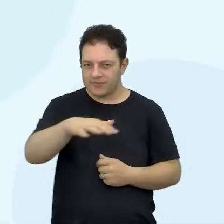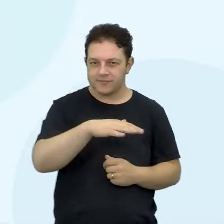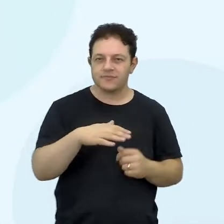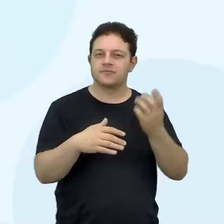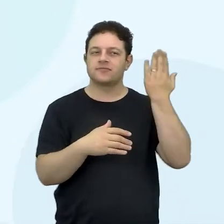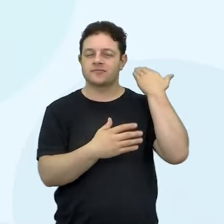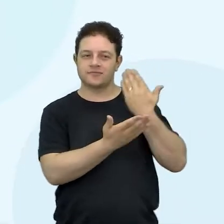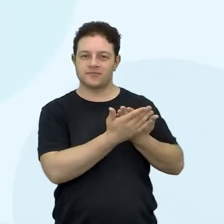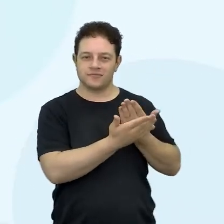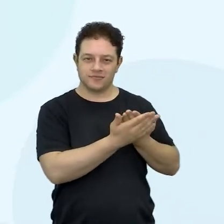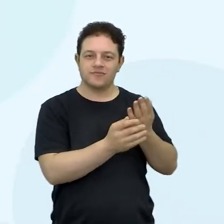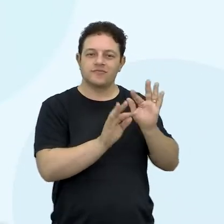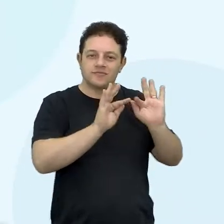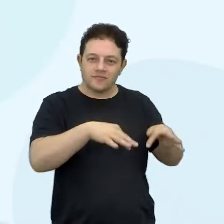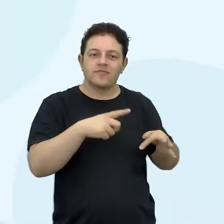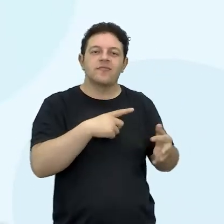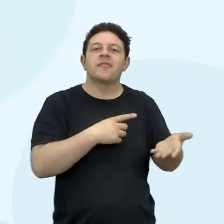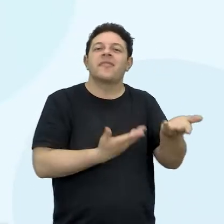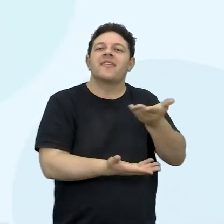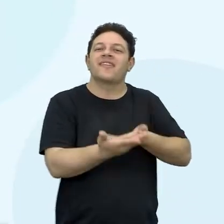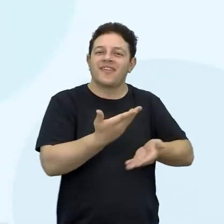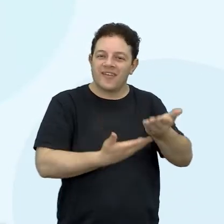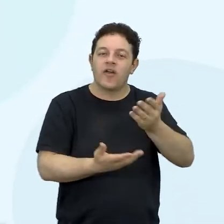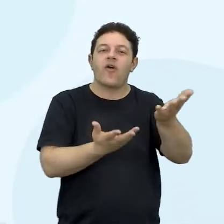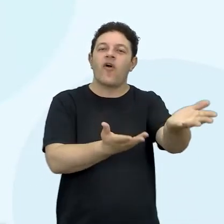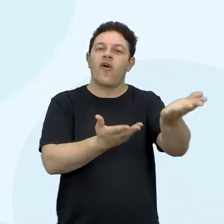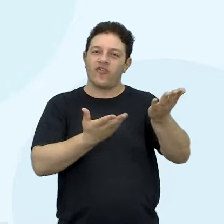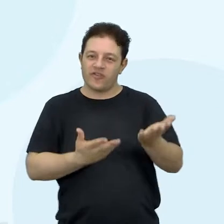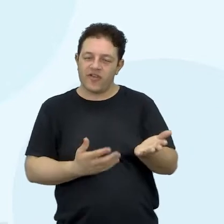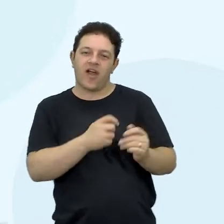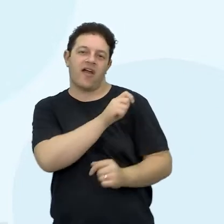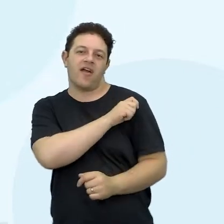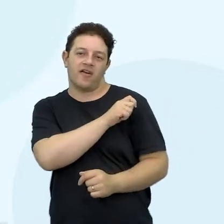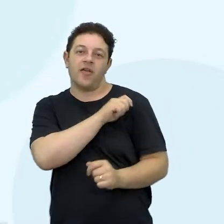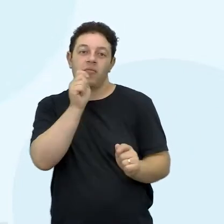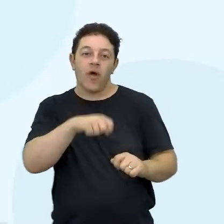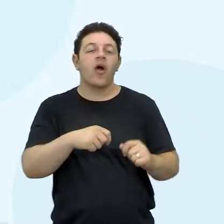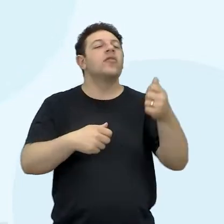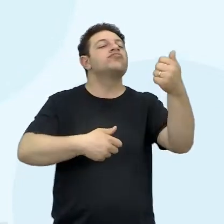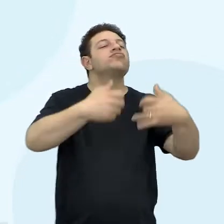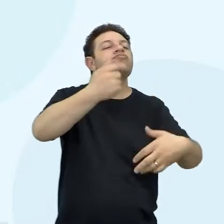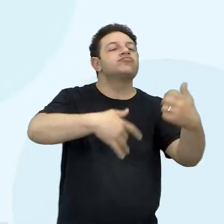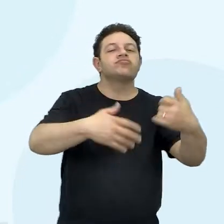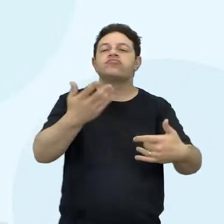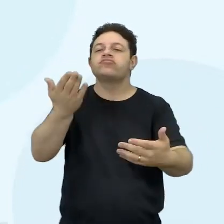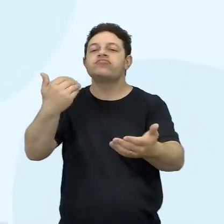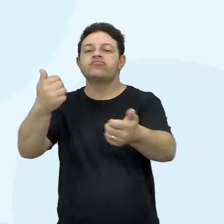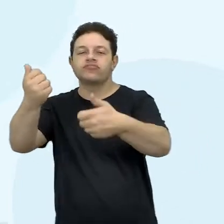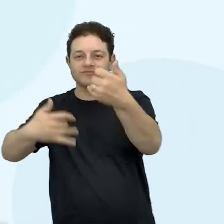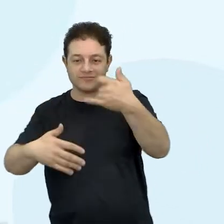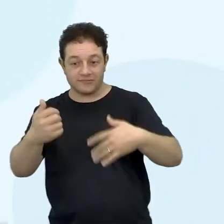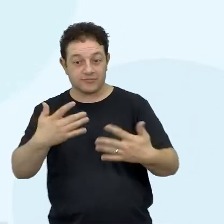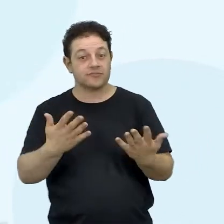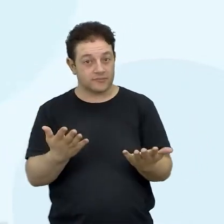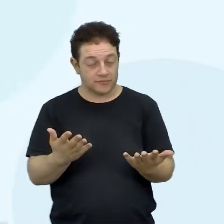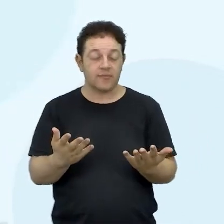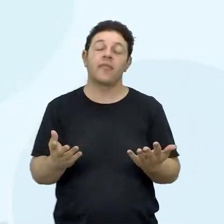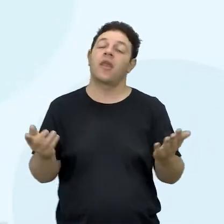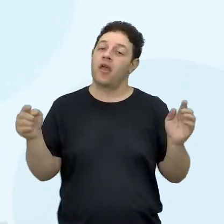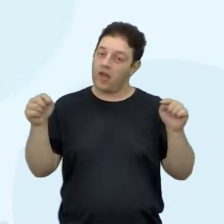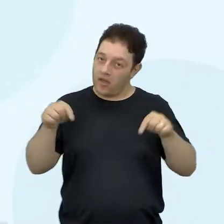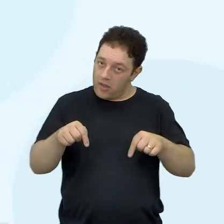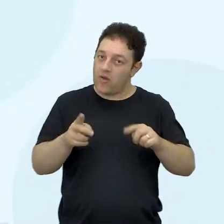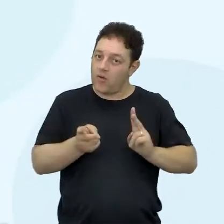terminou a nossa aula passada com uma interação, convidando os nossos alunos a debater. Continuando então com